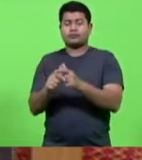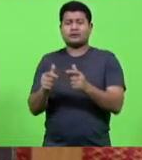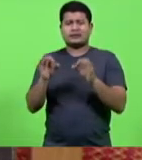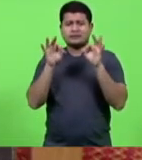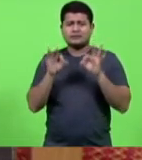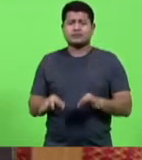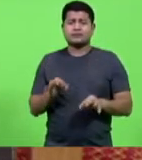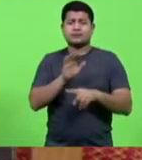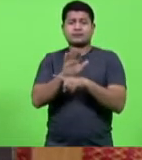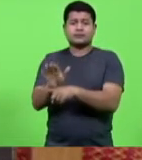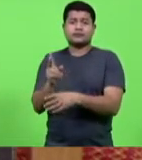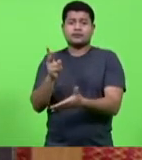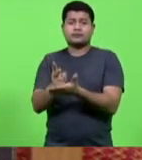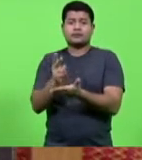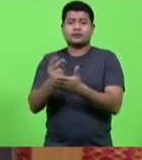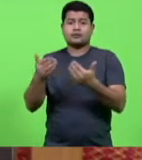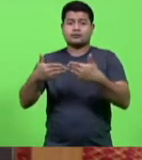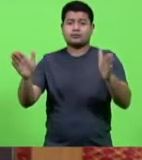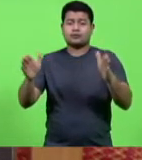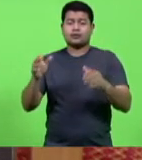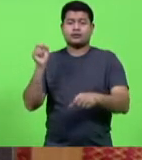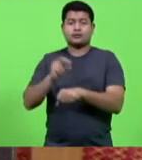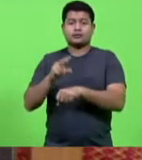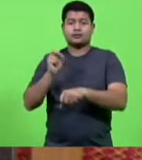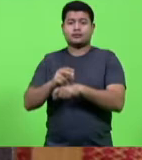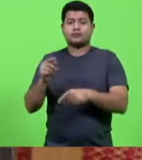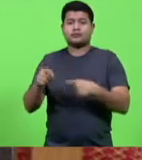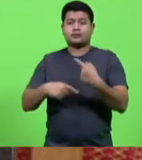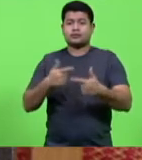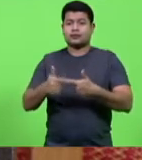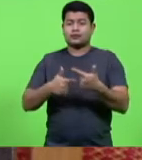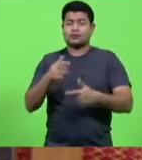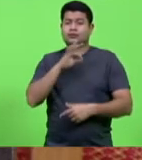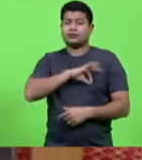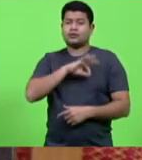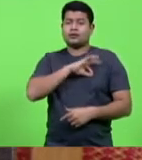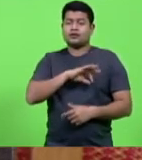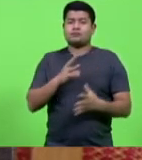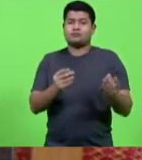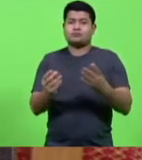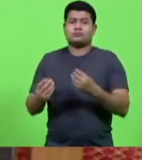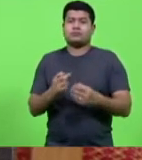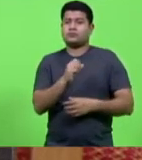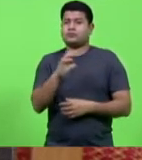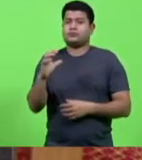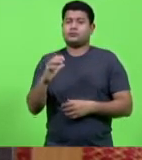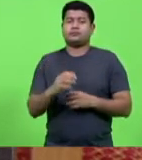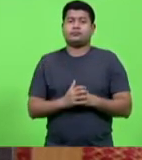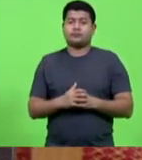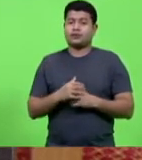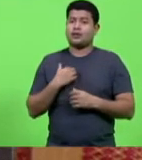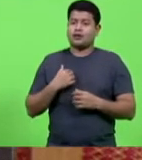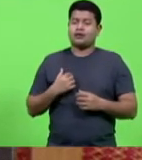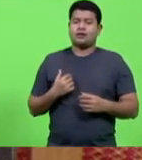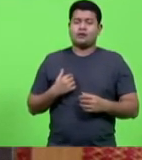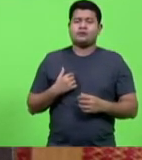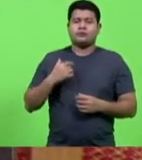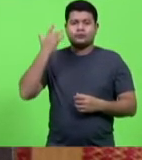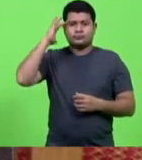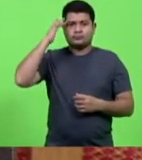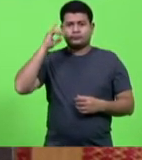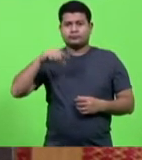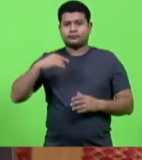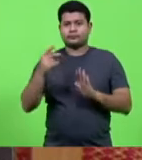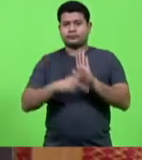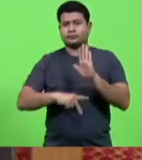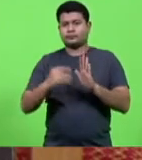na manutenção do emprego e da renda de muitos catarinenses. Então, vejo que é um projeto importante.